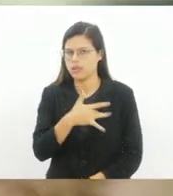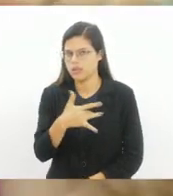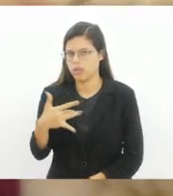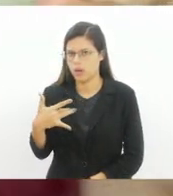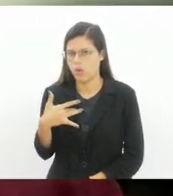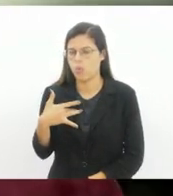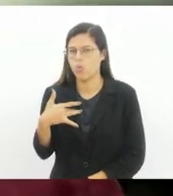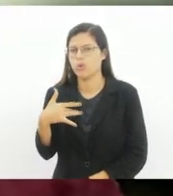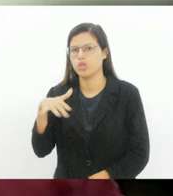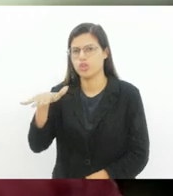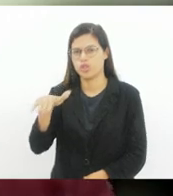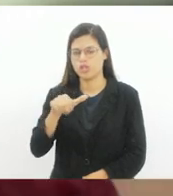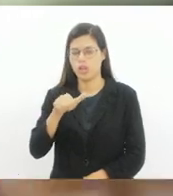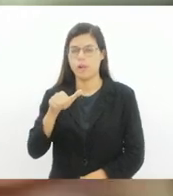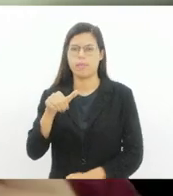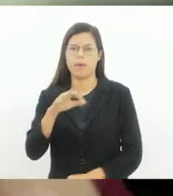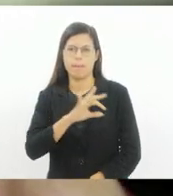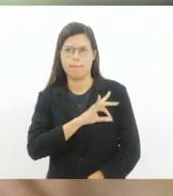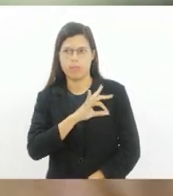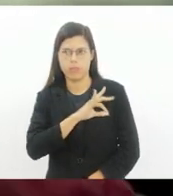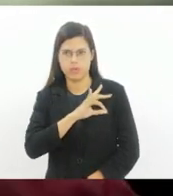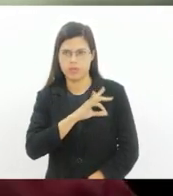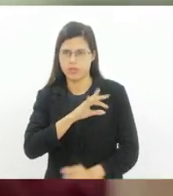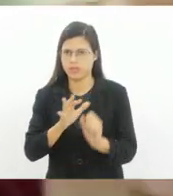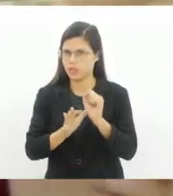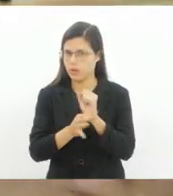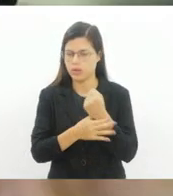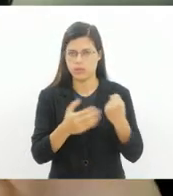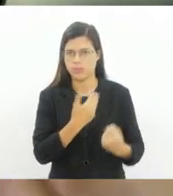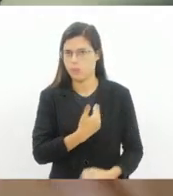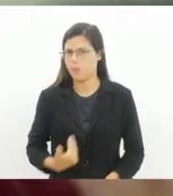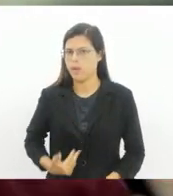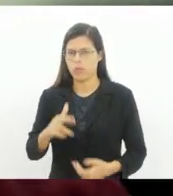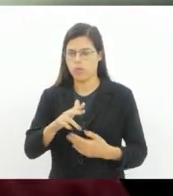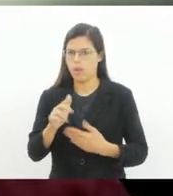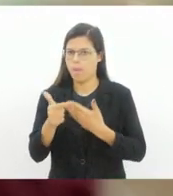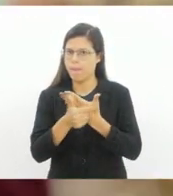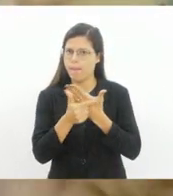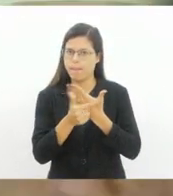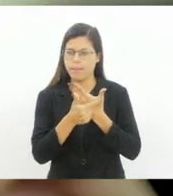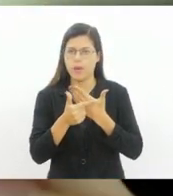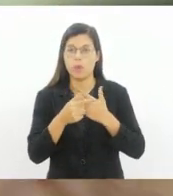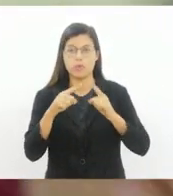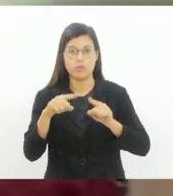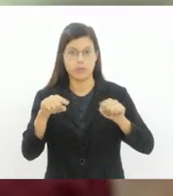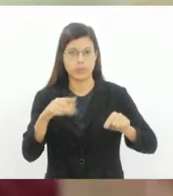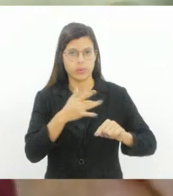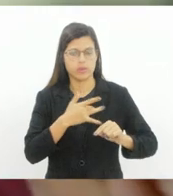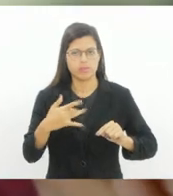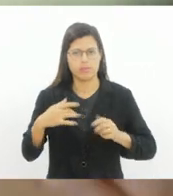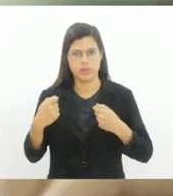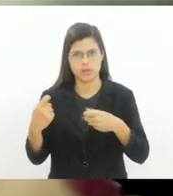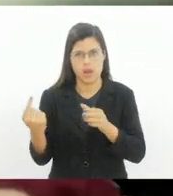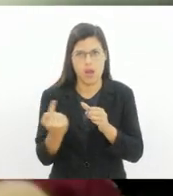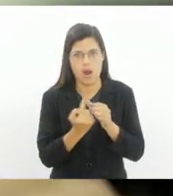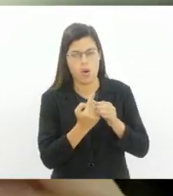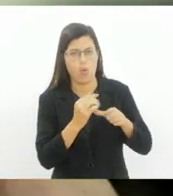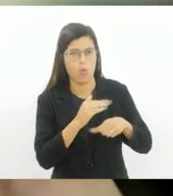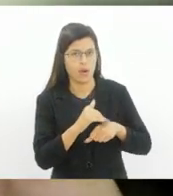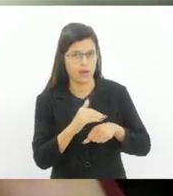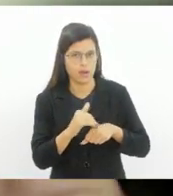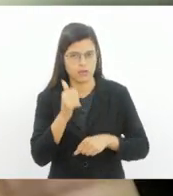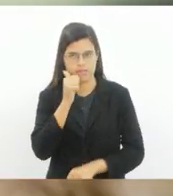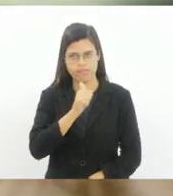serviço de segurança pública. Esse não é o nosso papel. O papel dos profissionais de saúde é acolher as mulheres da melhor forma